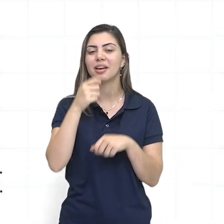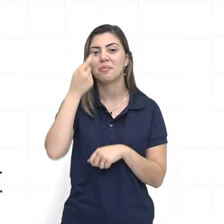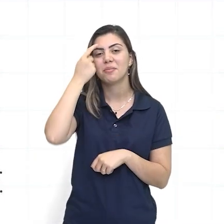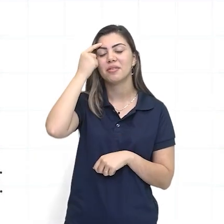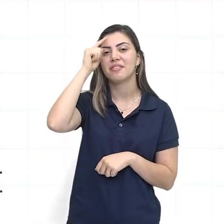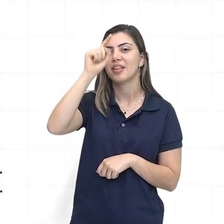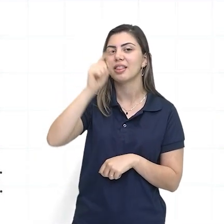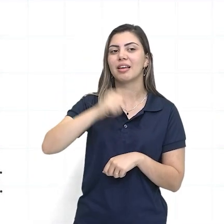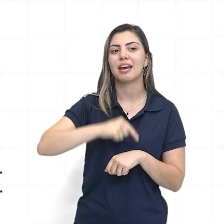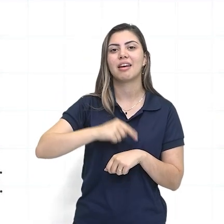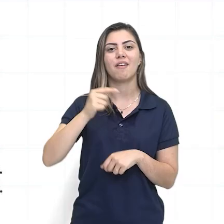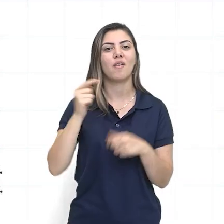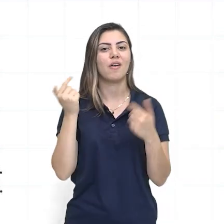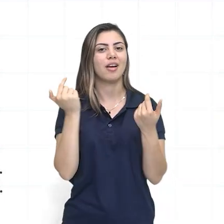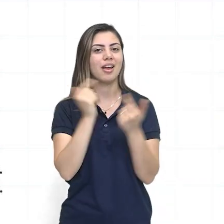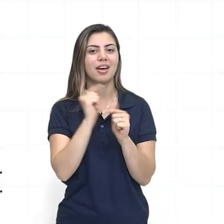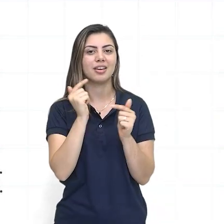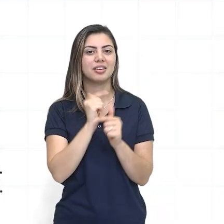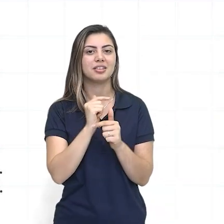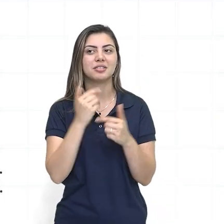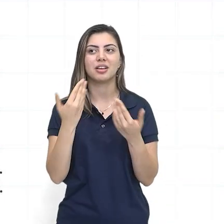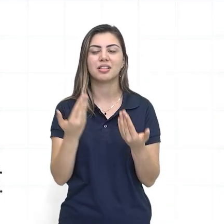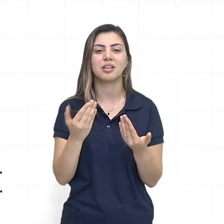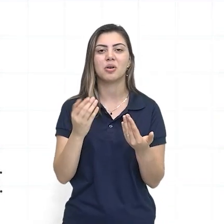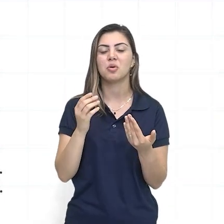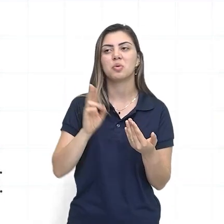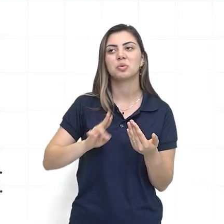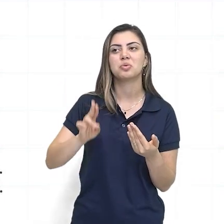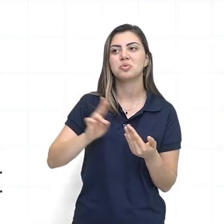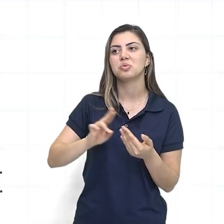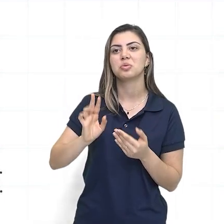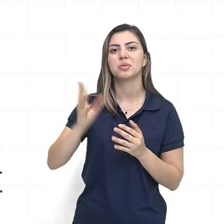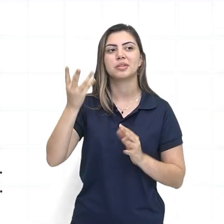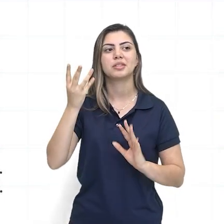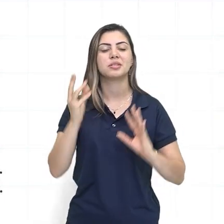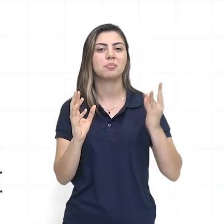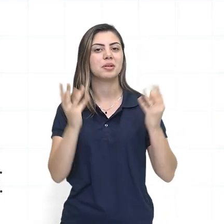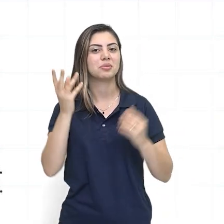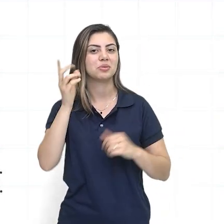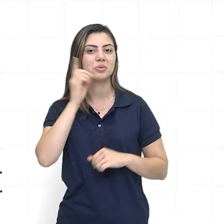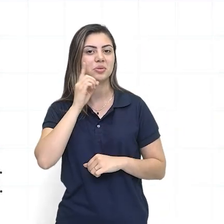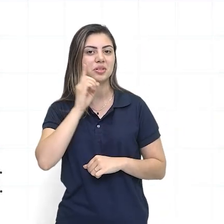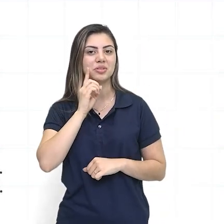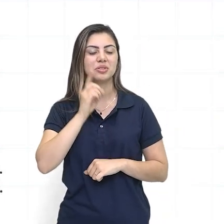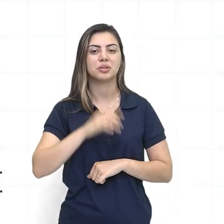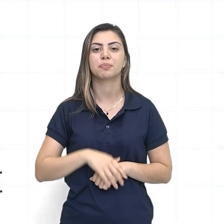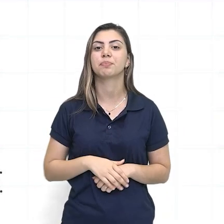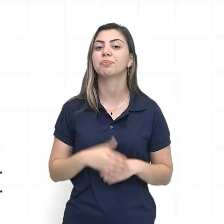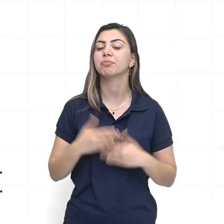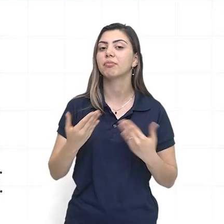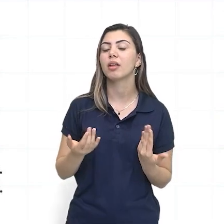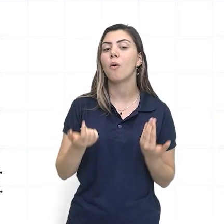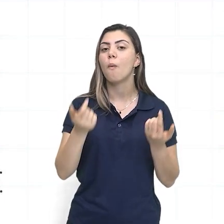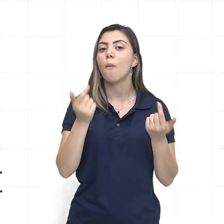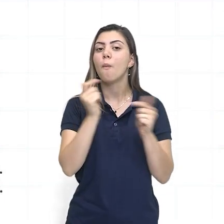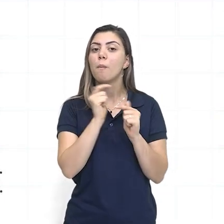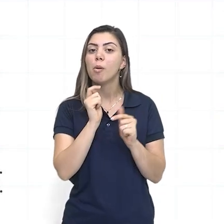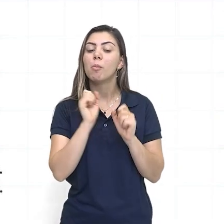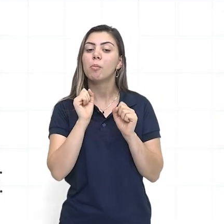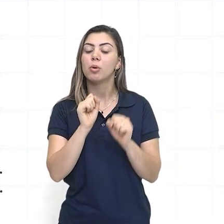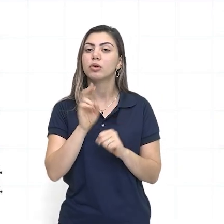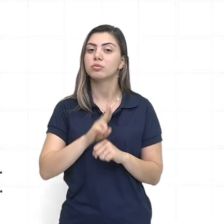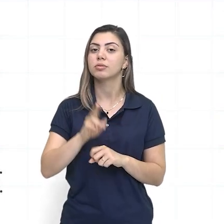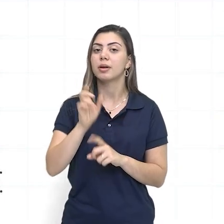o humor a partir de situações cotidianas, né? E o humor também pode estar presente em